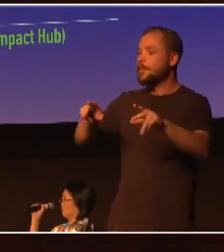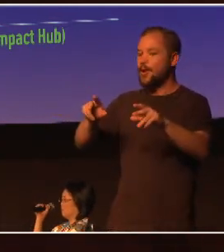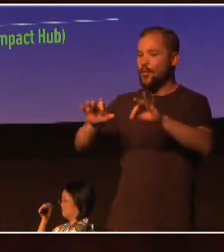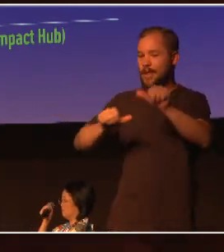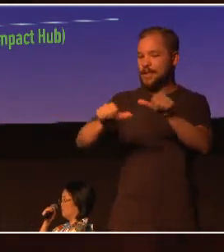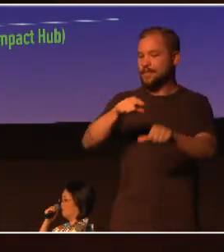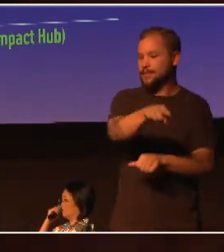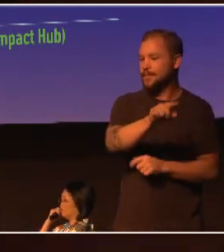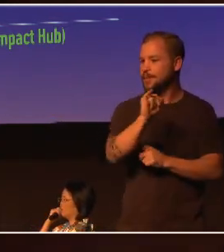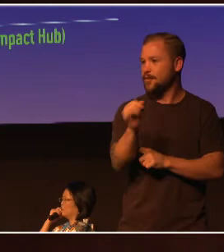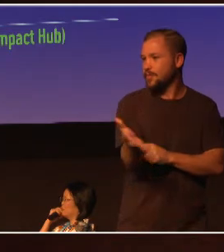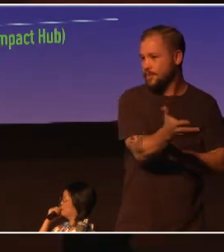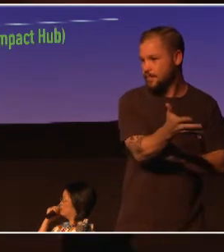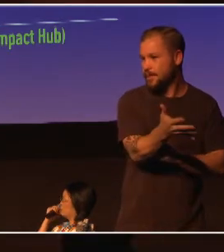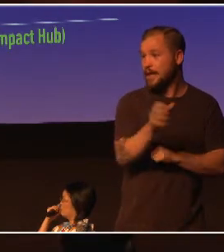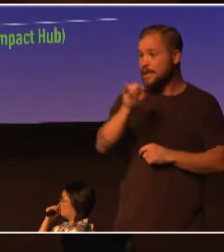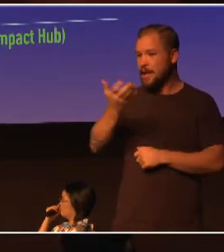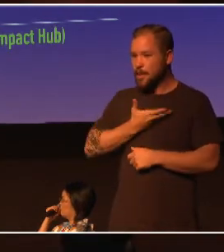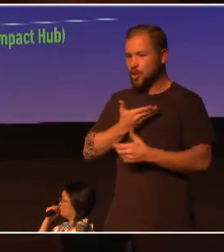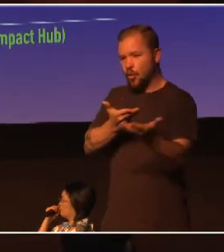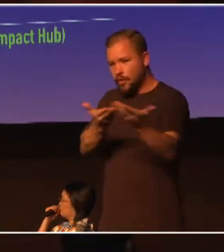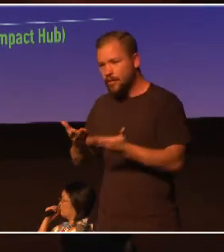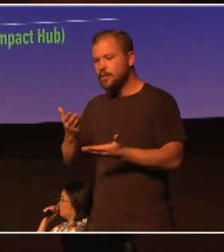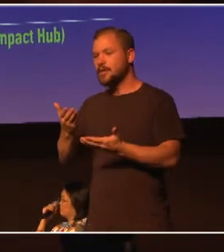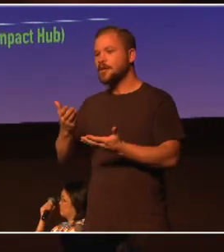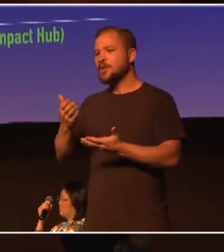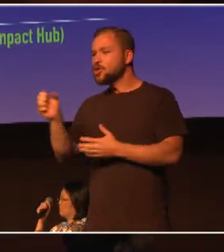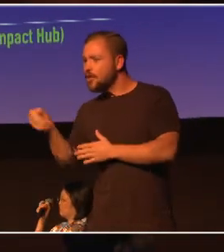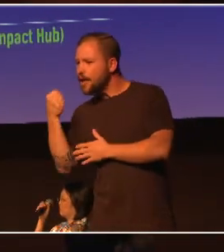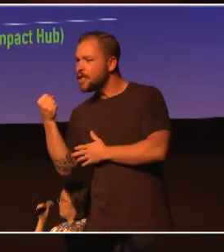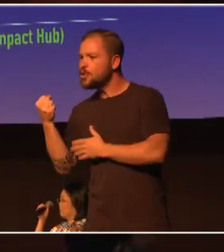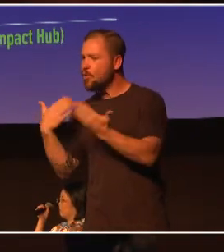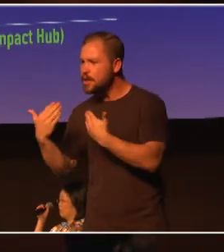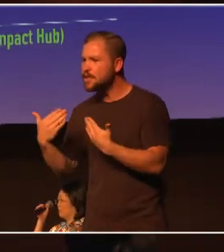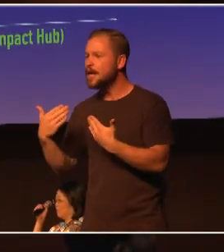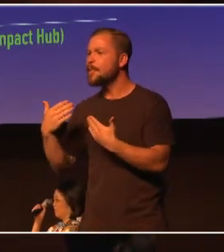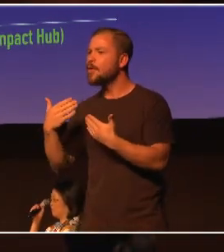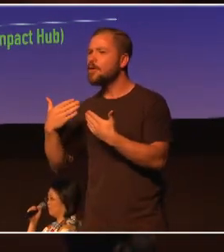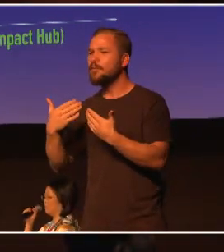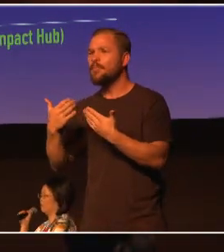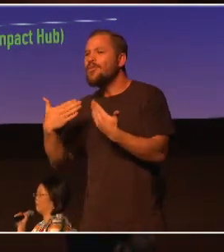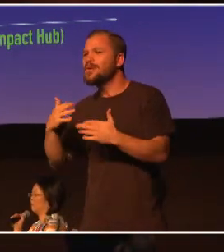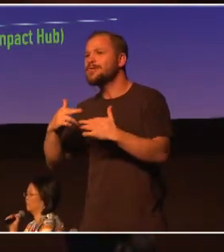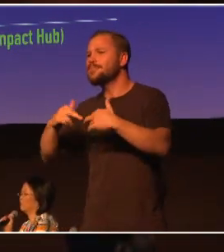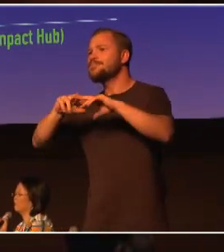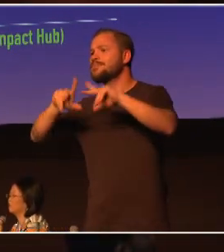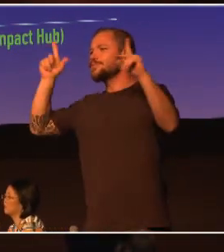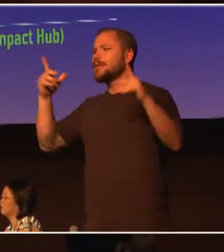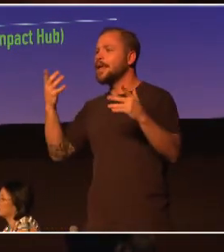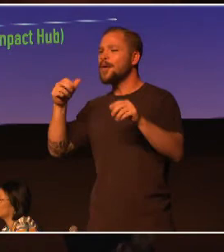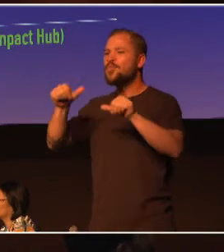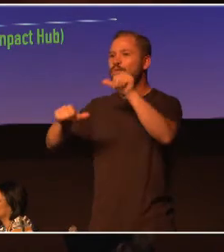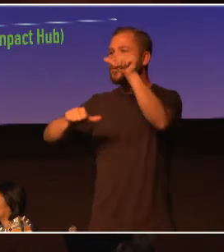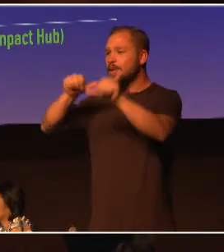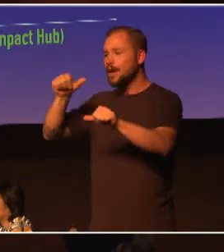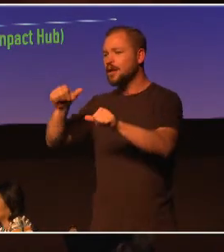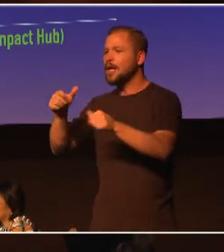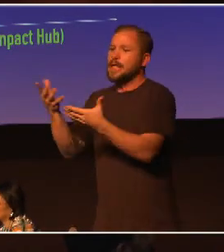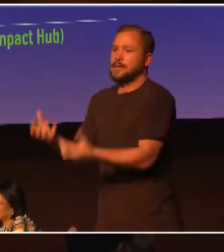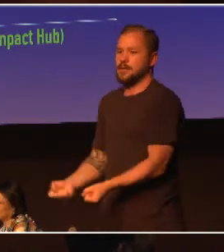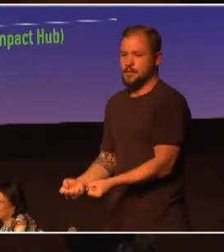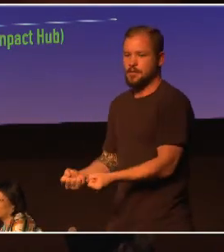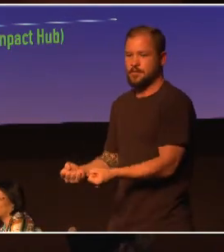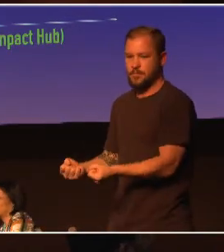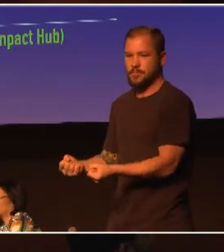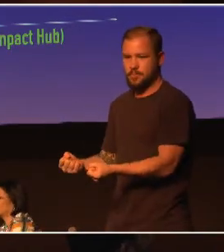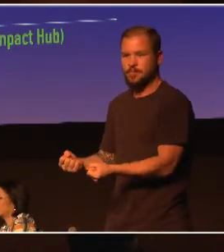amiguinho para tomar cerveja e falar de alguma causa que importa para você, e se aquilo virar um meetup, você é um efeito colateral do social good. E não tem razão nenhuma